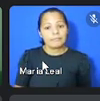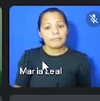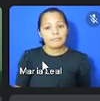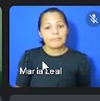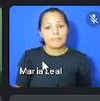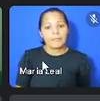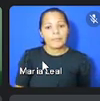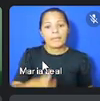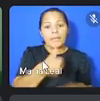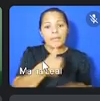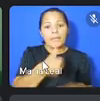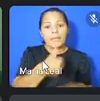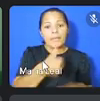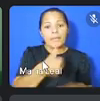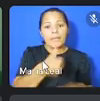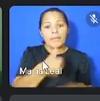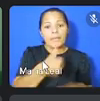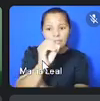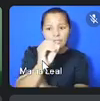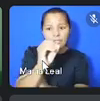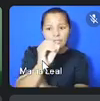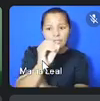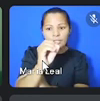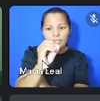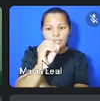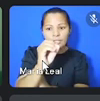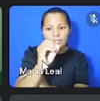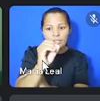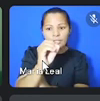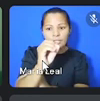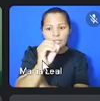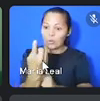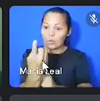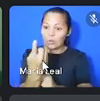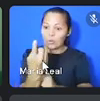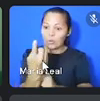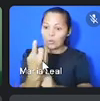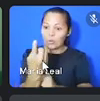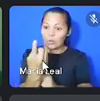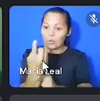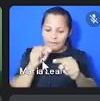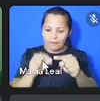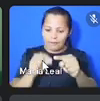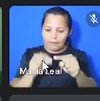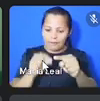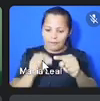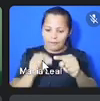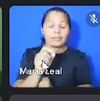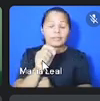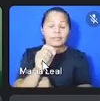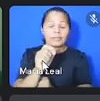100 dividido por 100 é 1. Vezes menos 5 é menos 5.